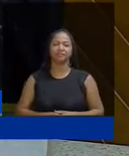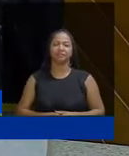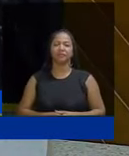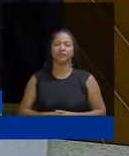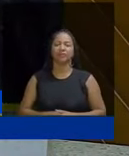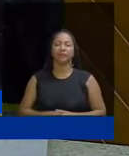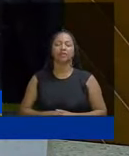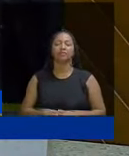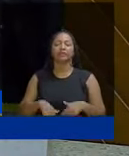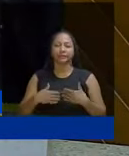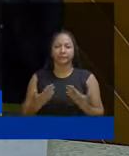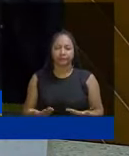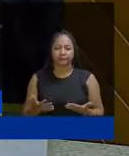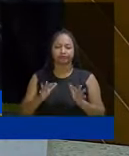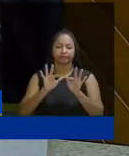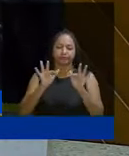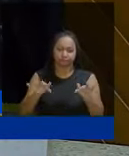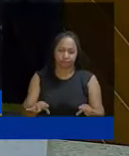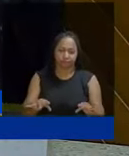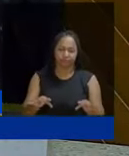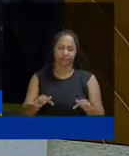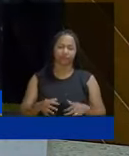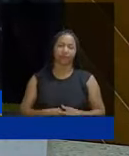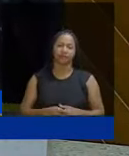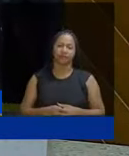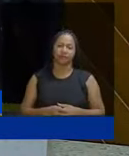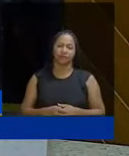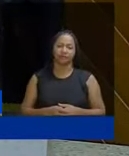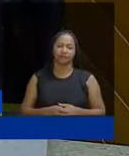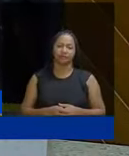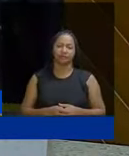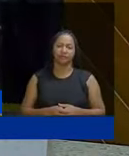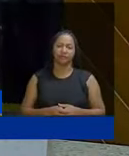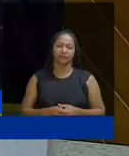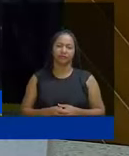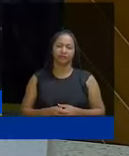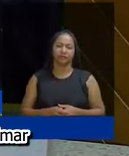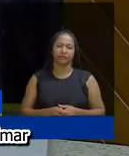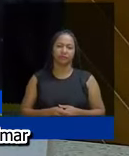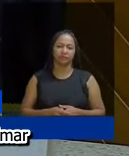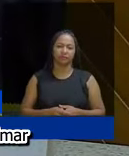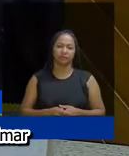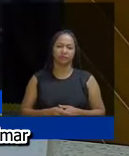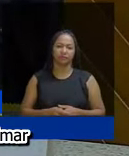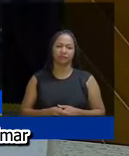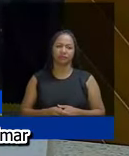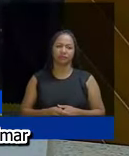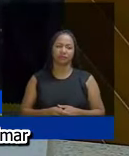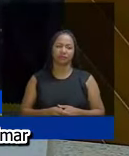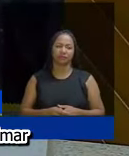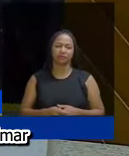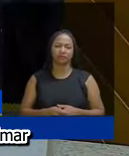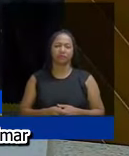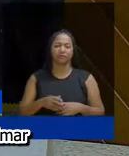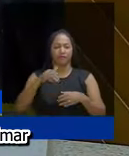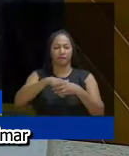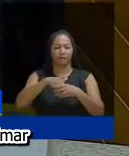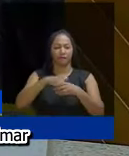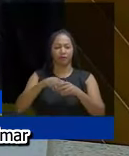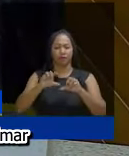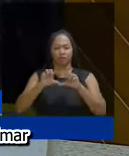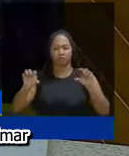Conclui-se assim que citando aqui um voto parte do voto, trecho de